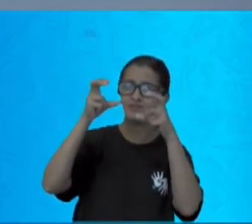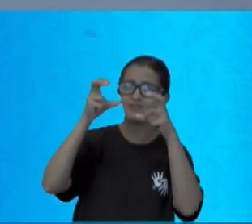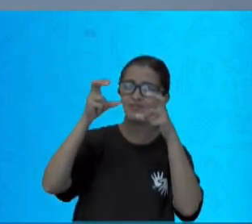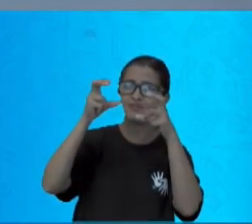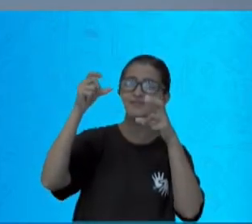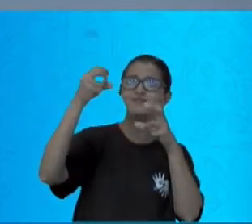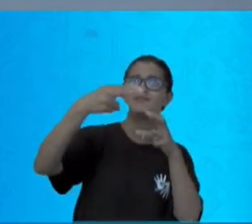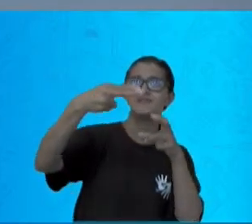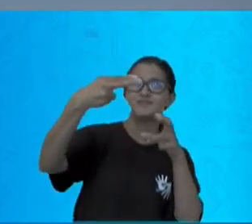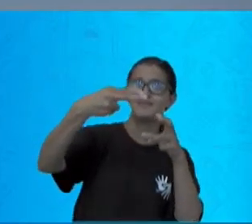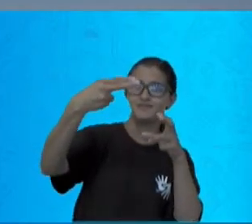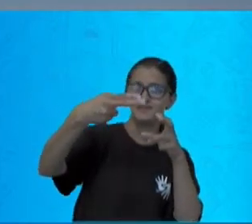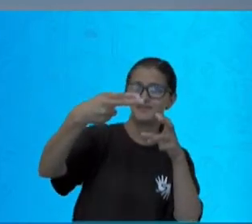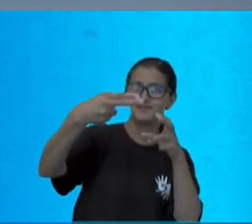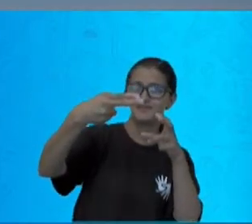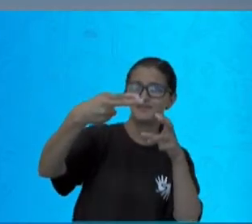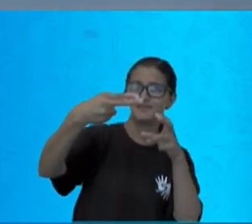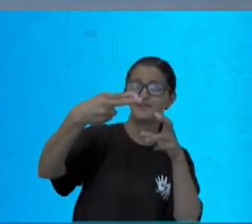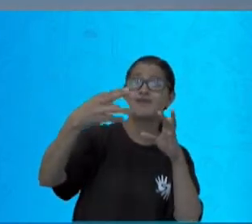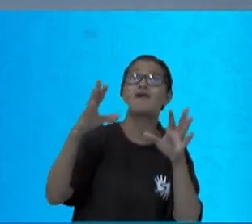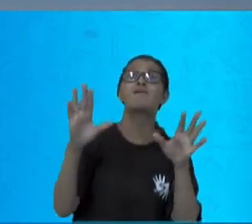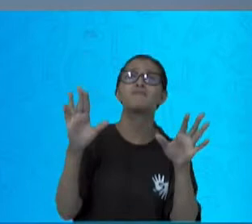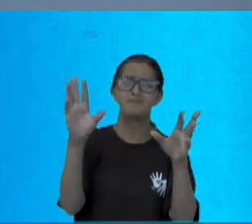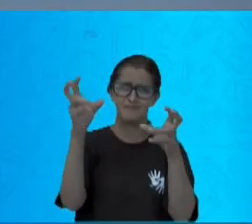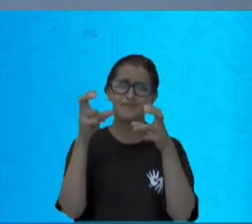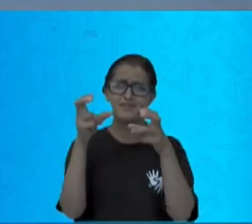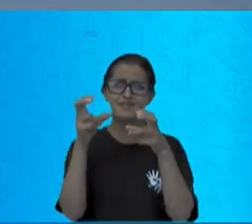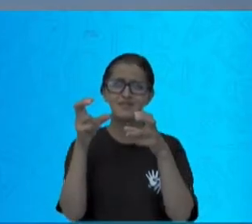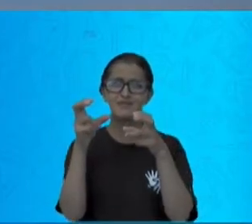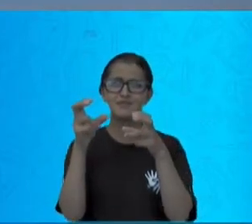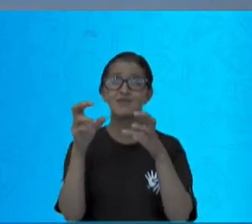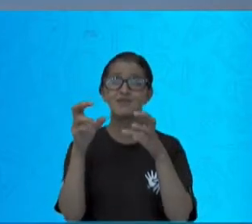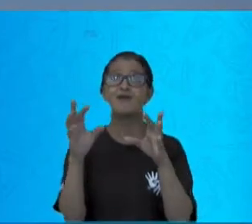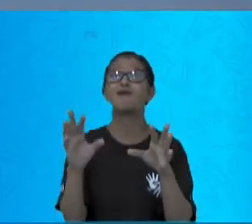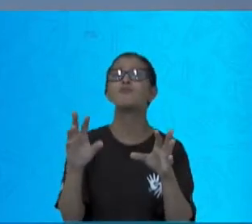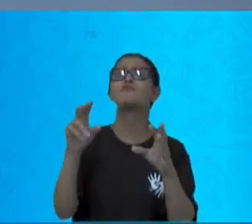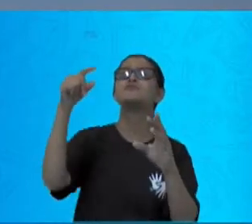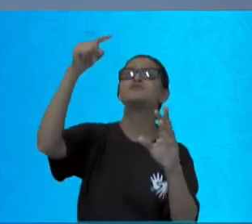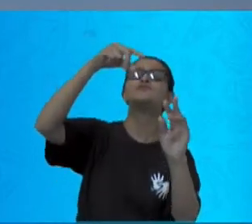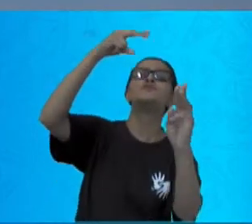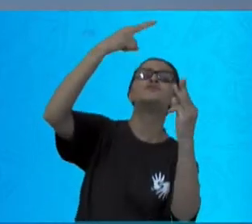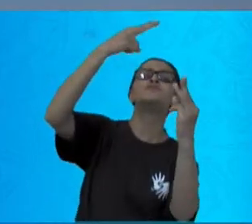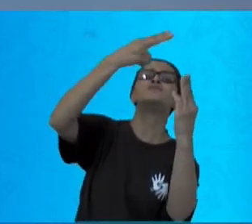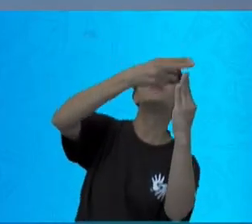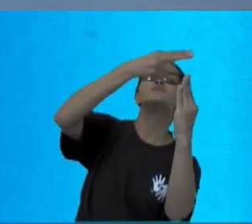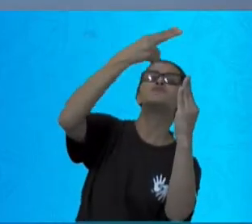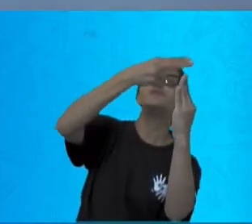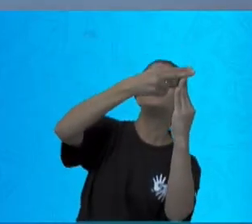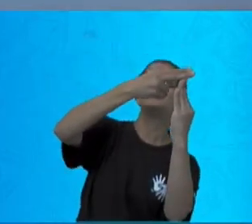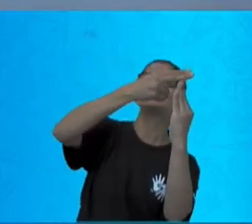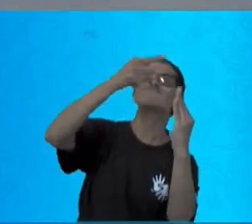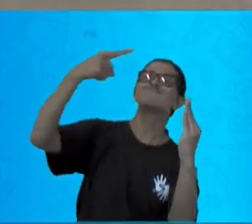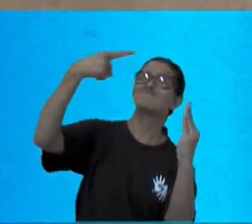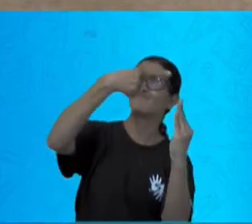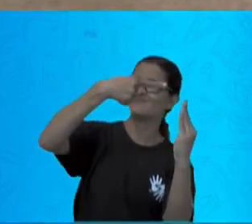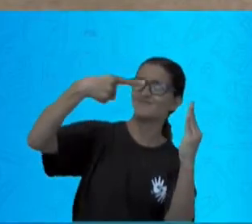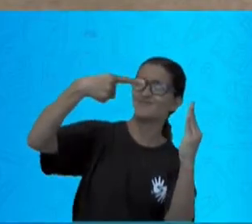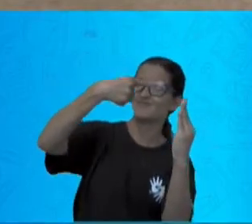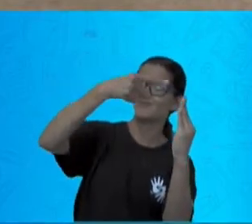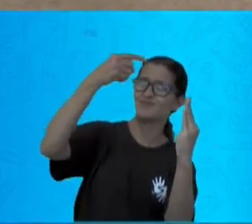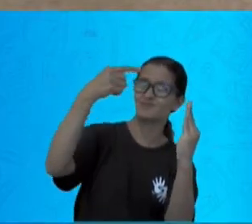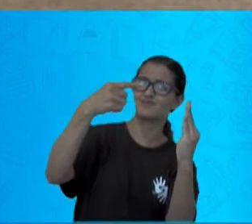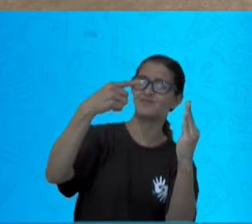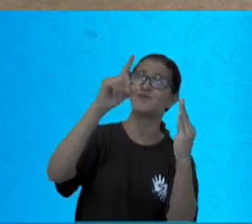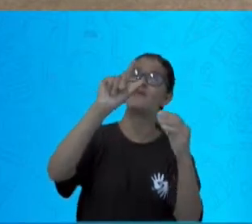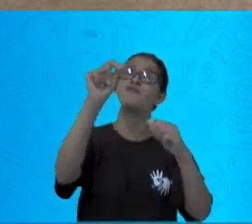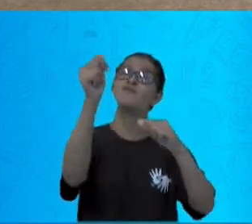atrapalhando. Então, eu tenho aqui o expoente negativo, eu vou inverter a minha fração